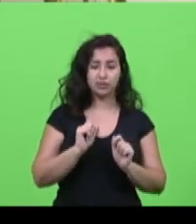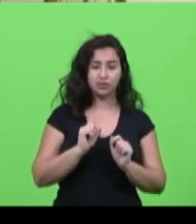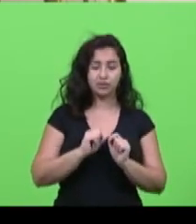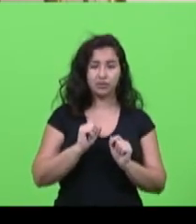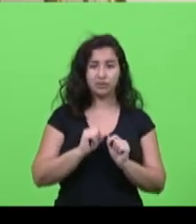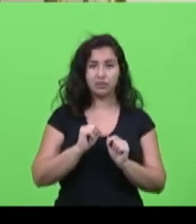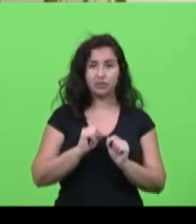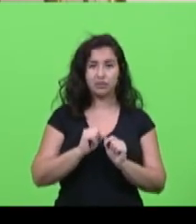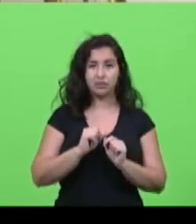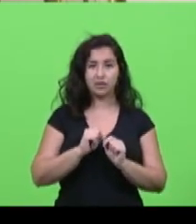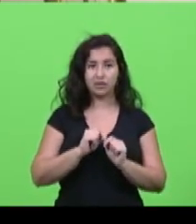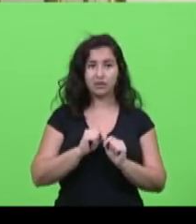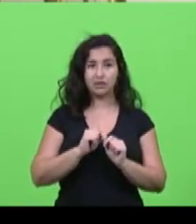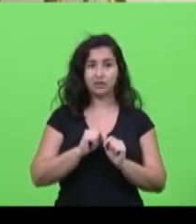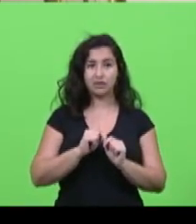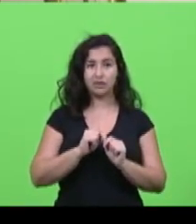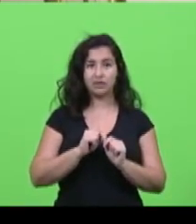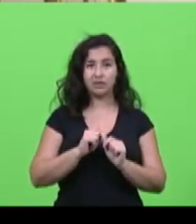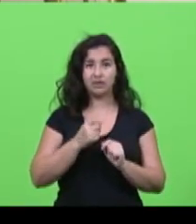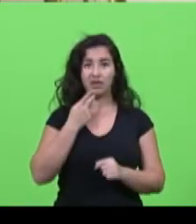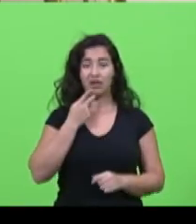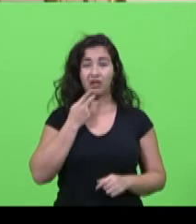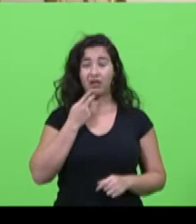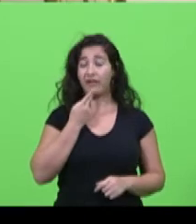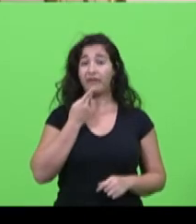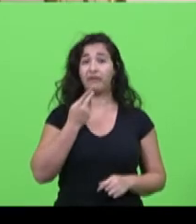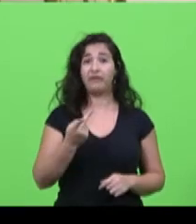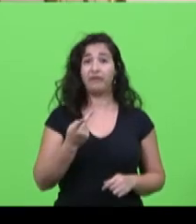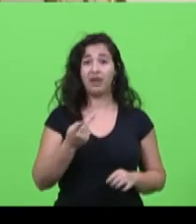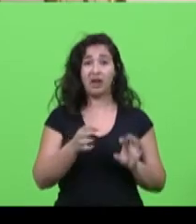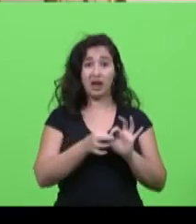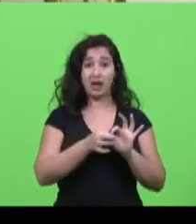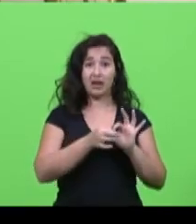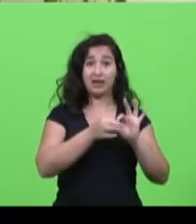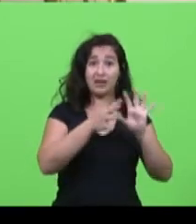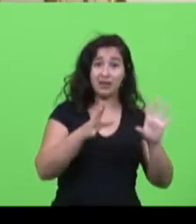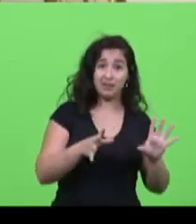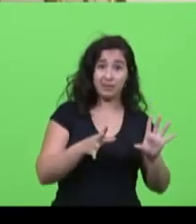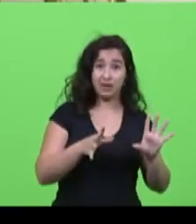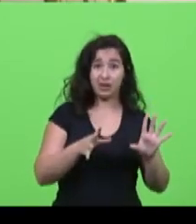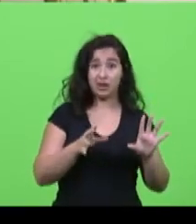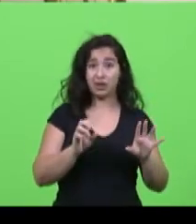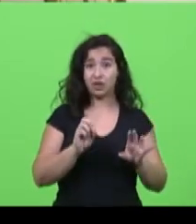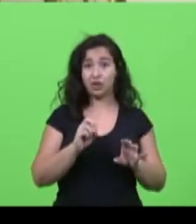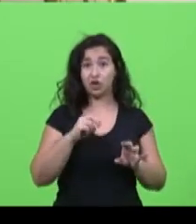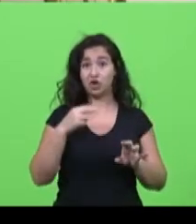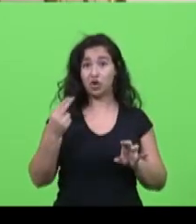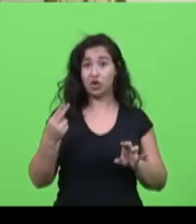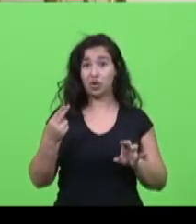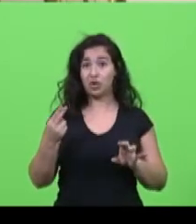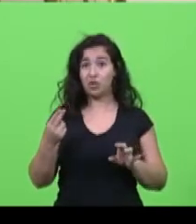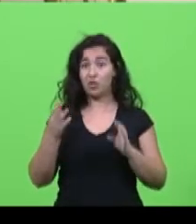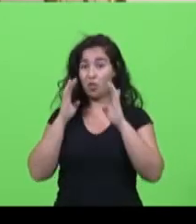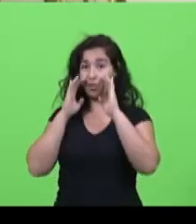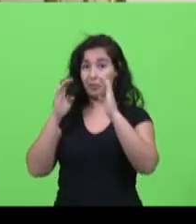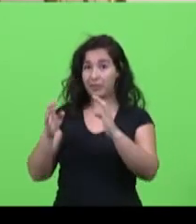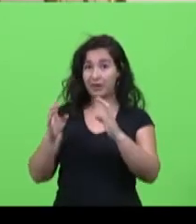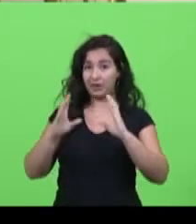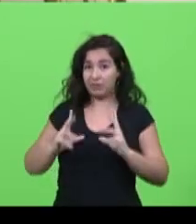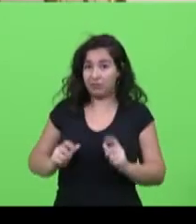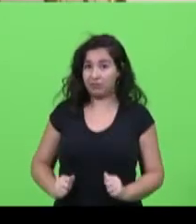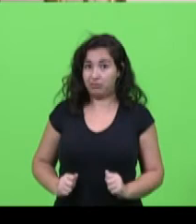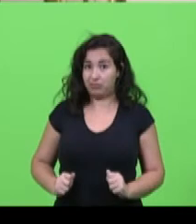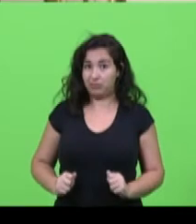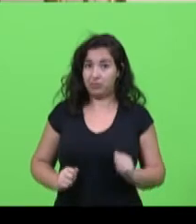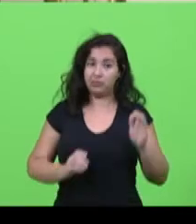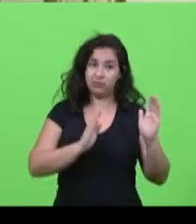um posicionamento desse e comparar liberdade com subversão da ordem sanitária. Tudo ao seu